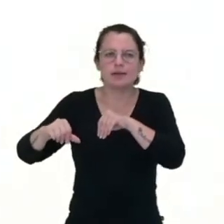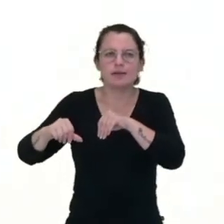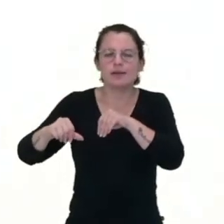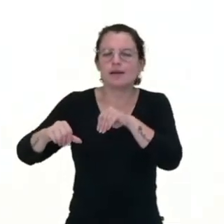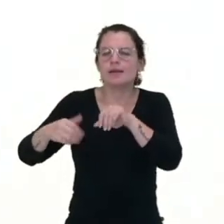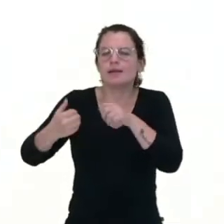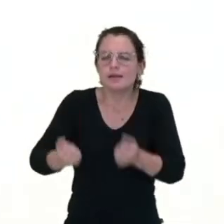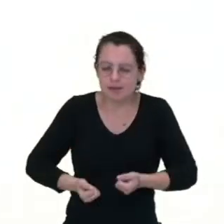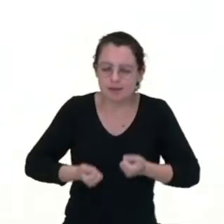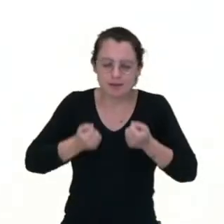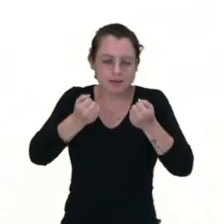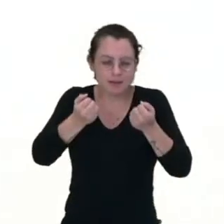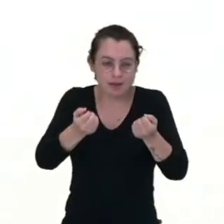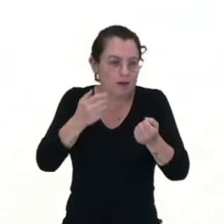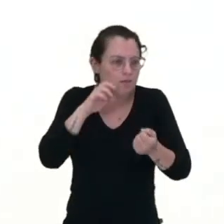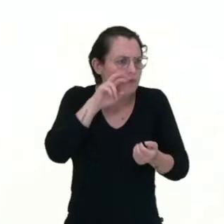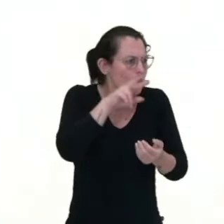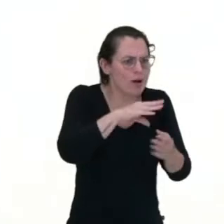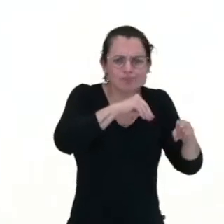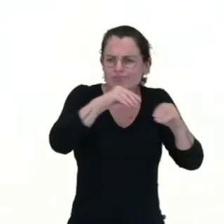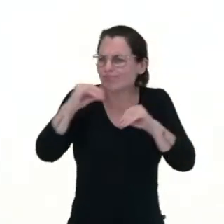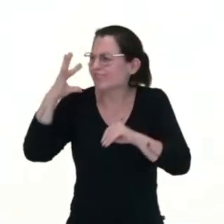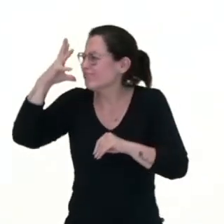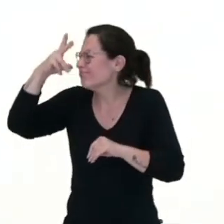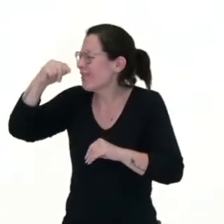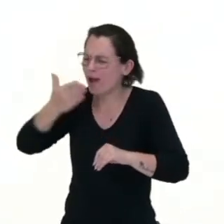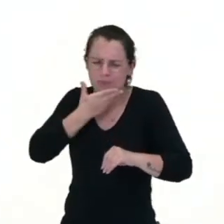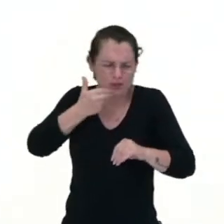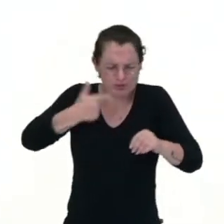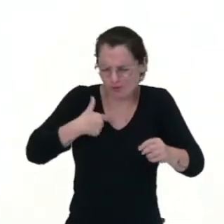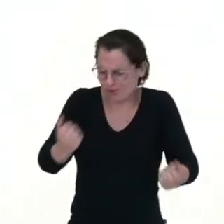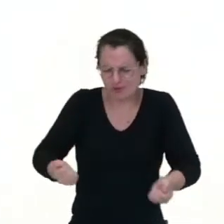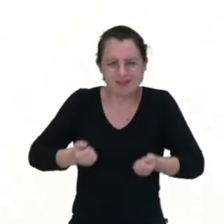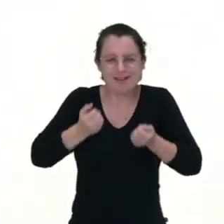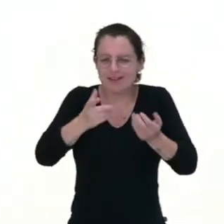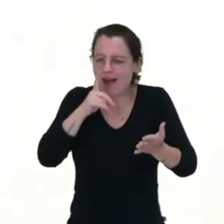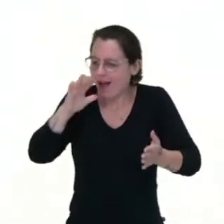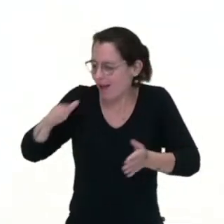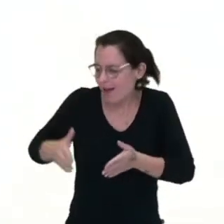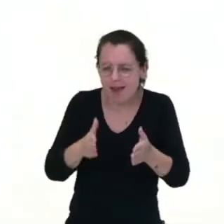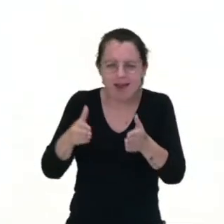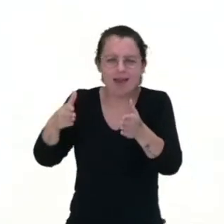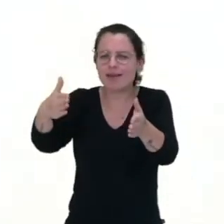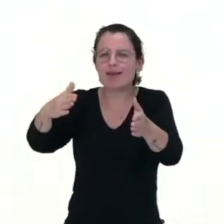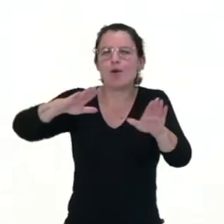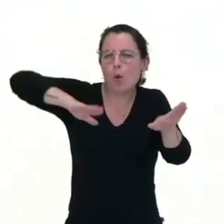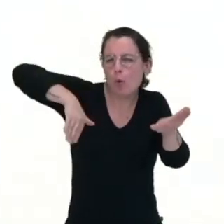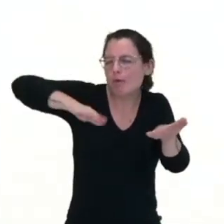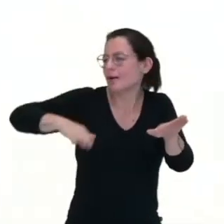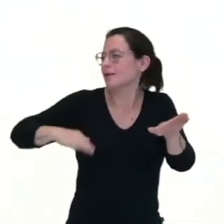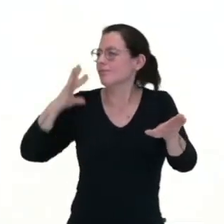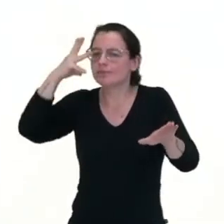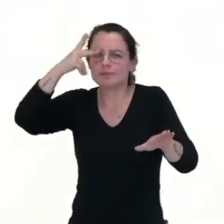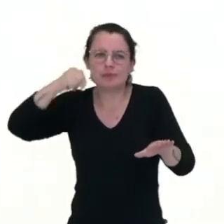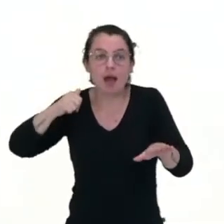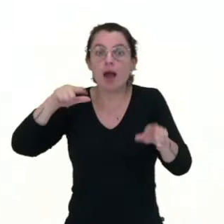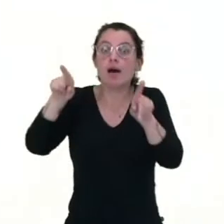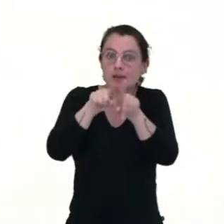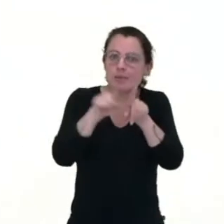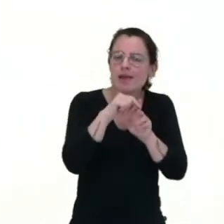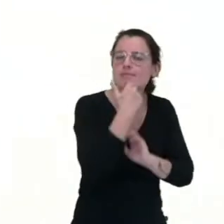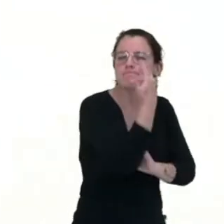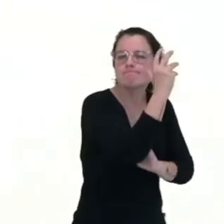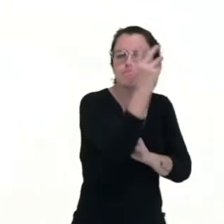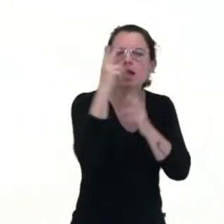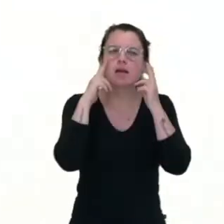rios, cascatas e lagoas. Quando tudo estava feito e cada natureza se encontrava na posse